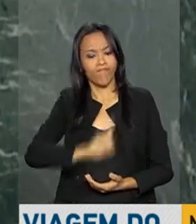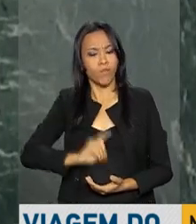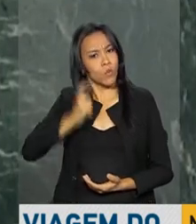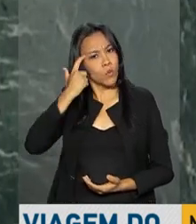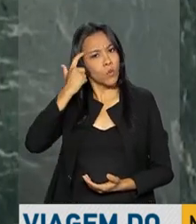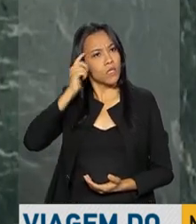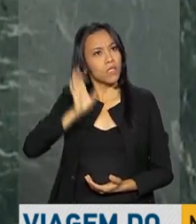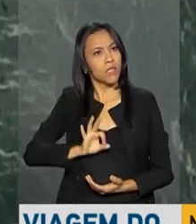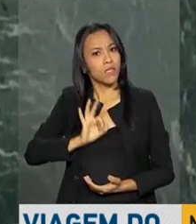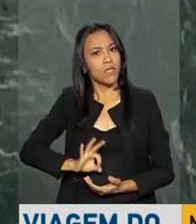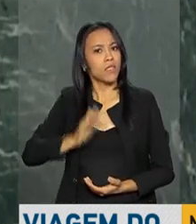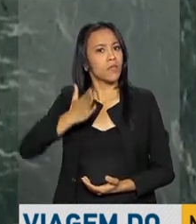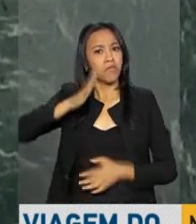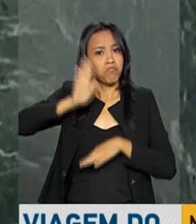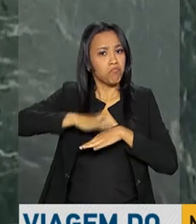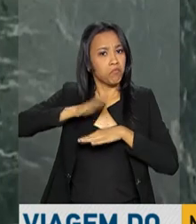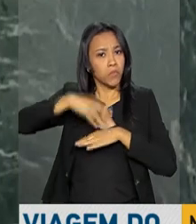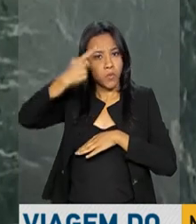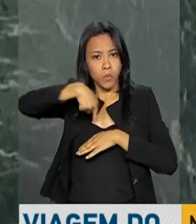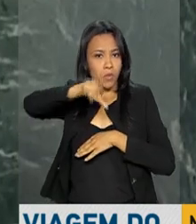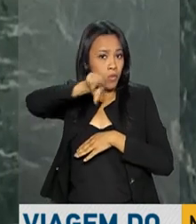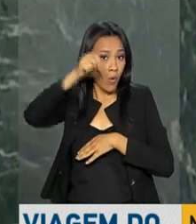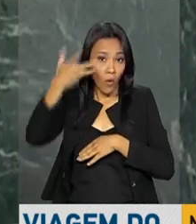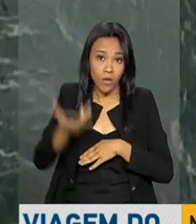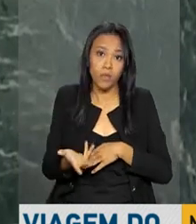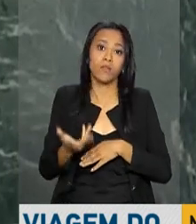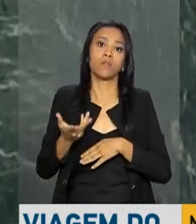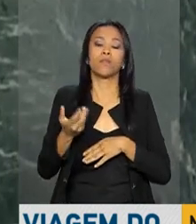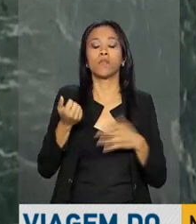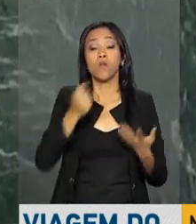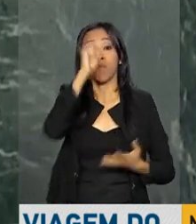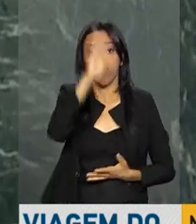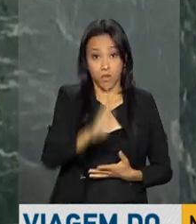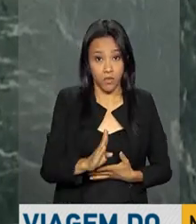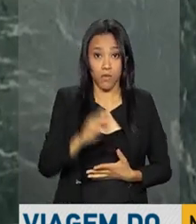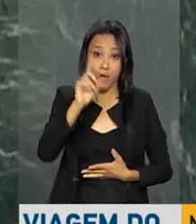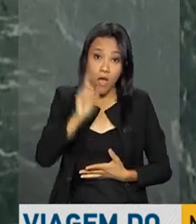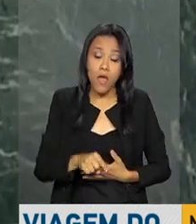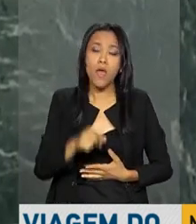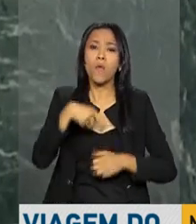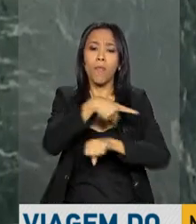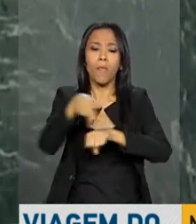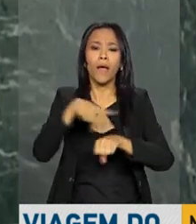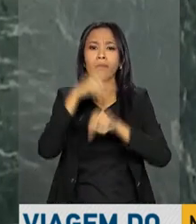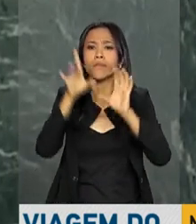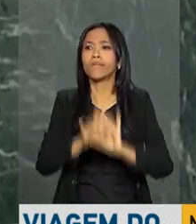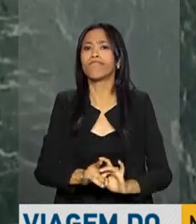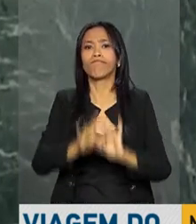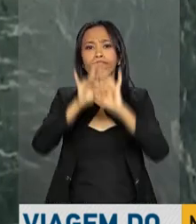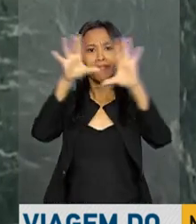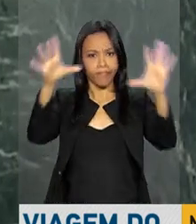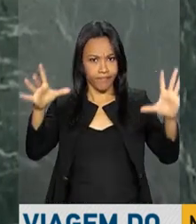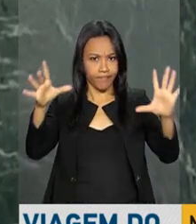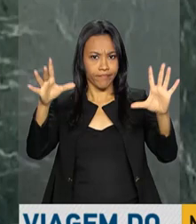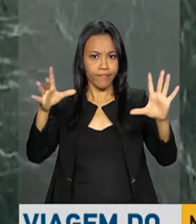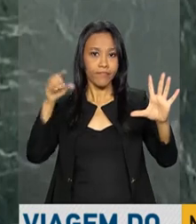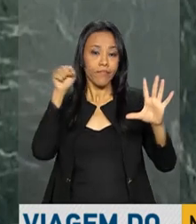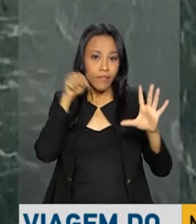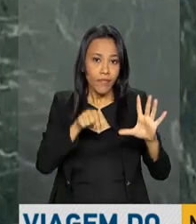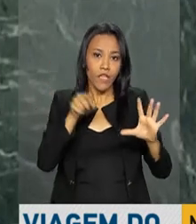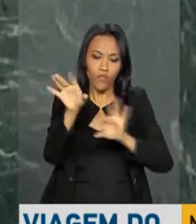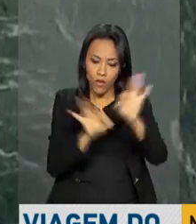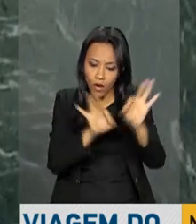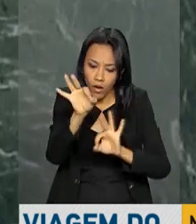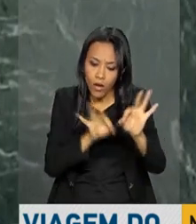convicções e suas escolhas. O Brasil é um país de liberdades arraigadas, que se fez